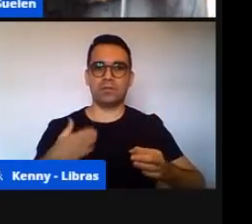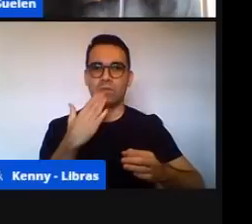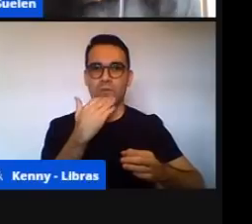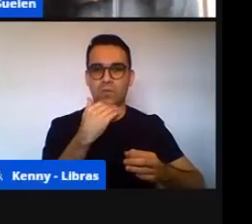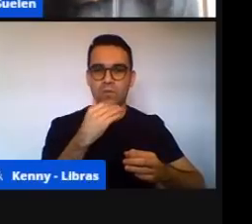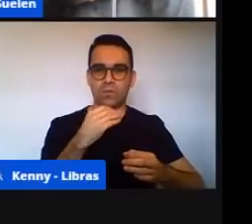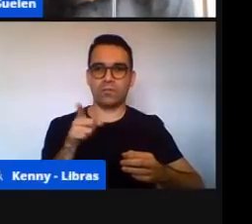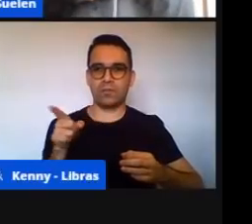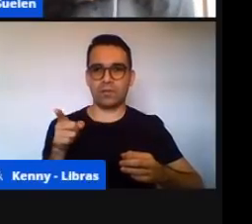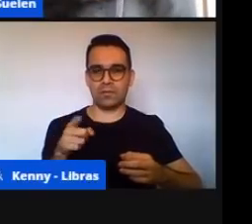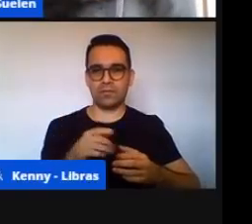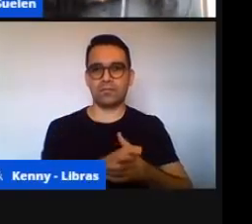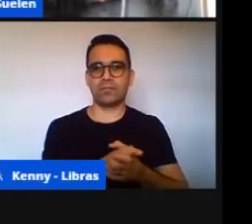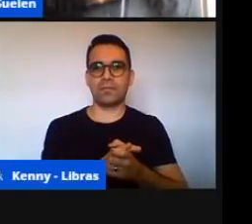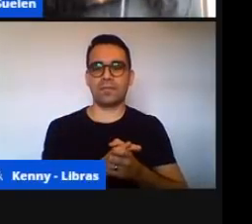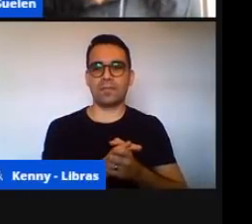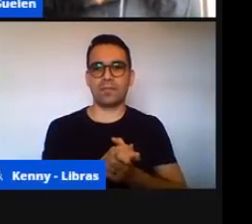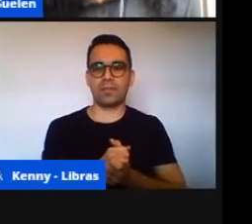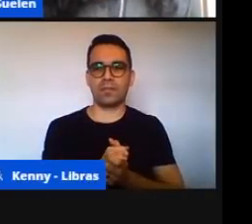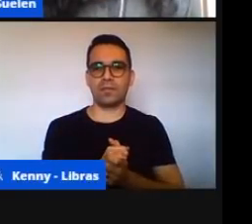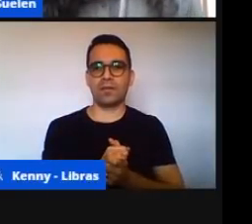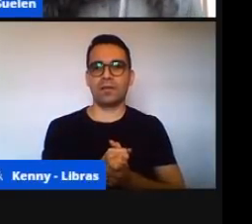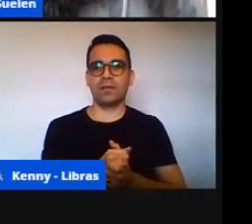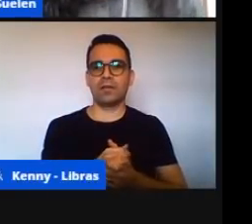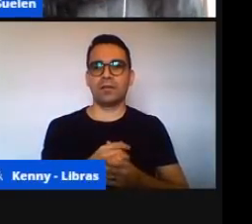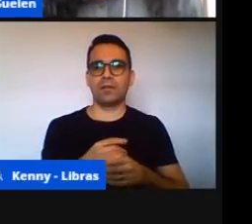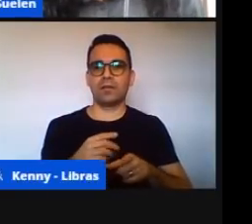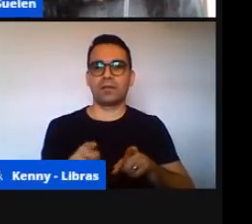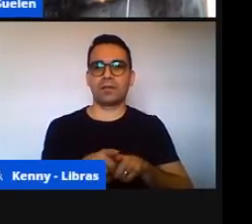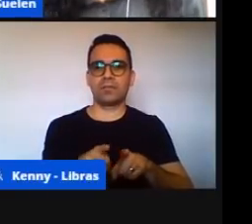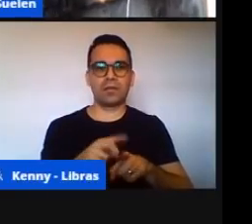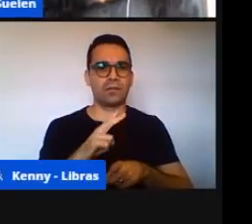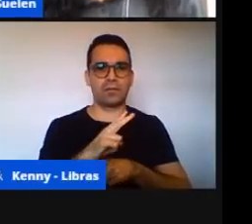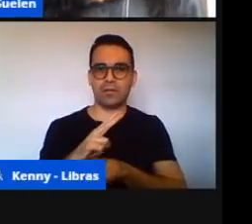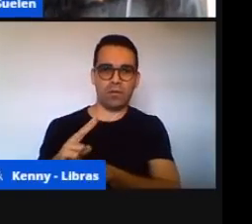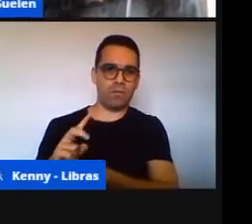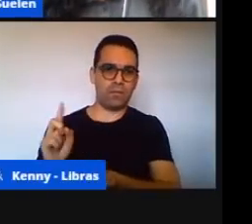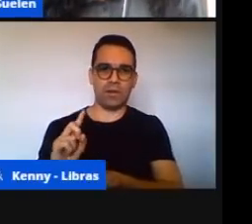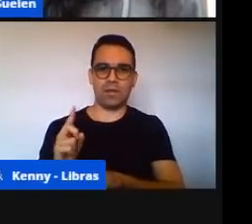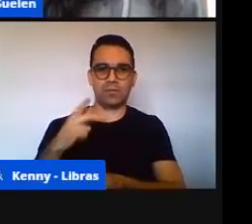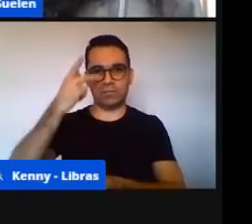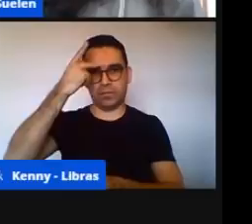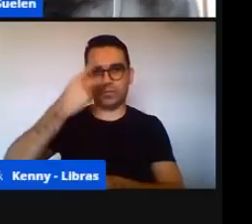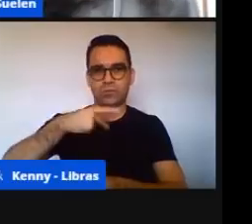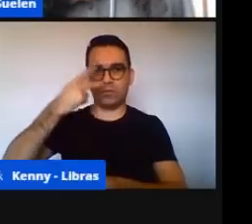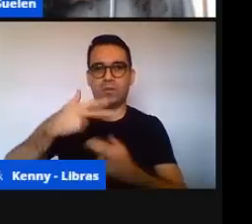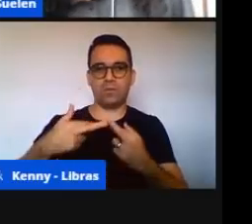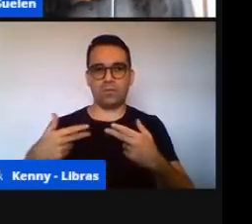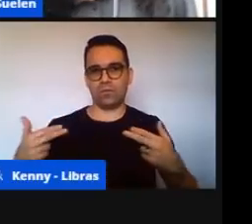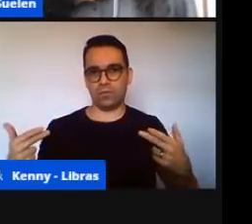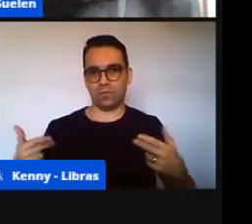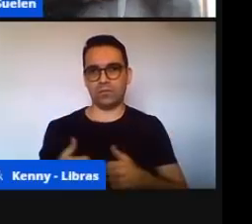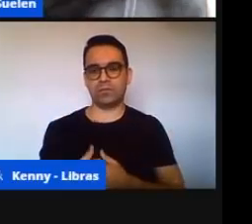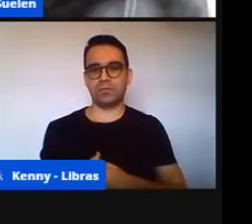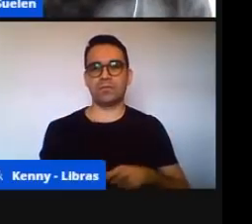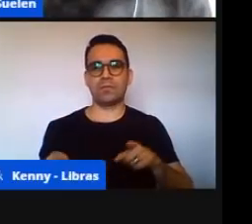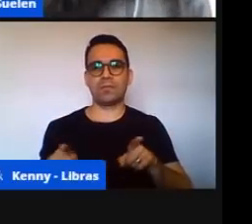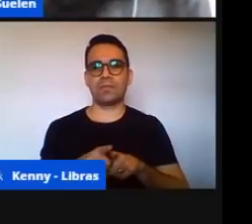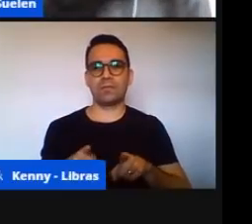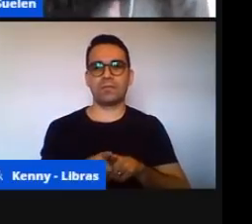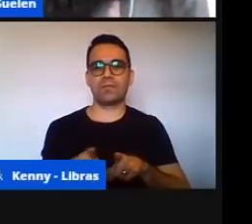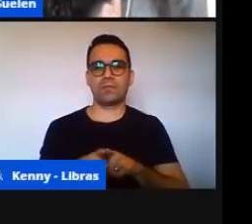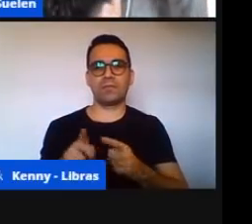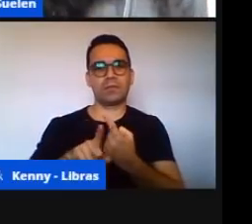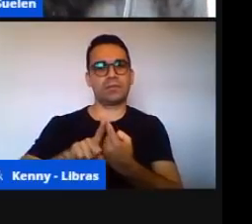pessoais, como a caneta, durante esse recebimento. Manter o distanciamento adequado entre o fornecedor e